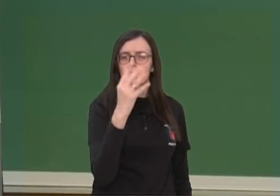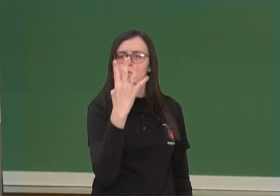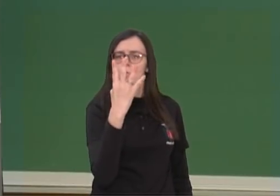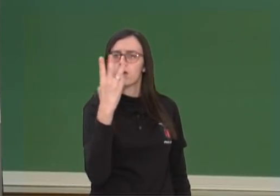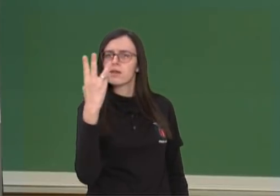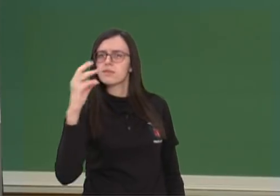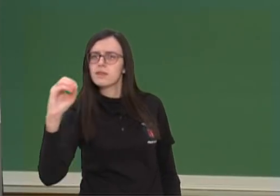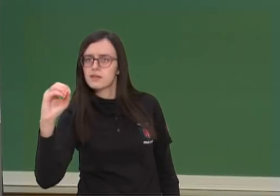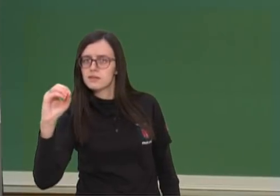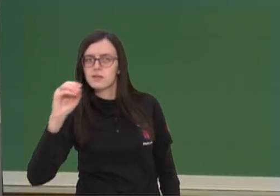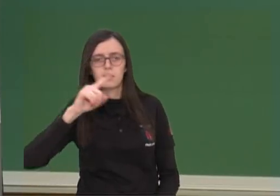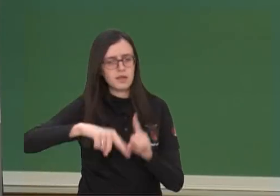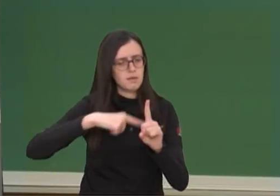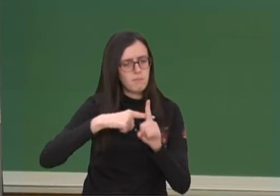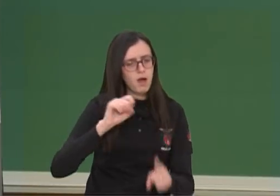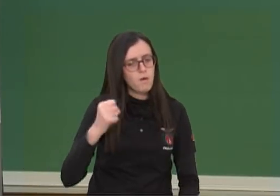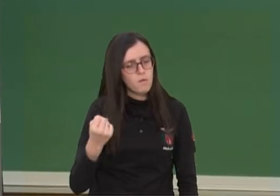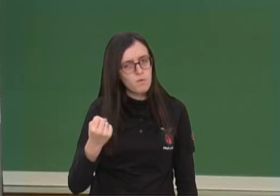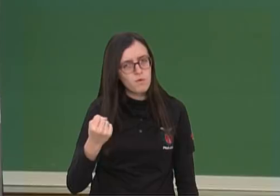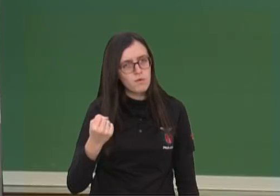27.430. Com mais 8,